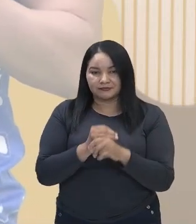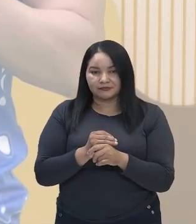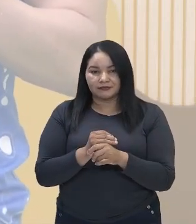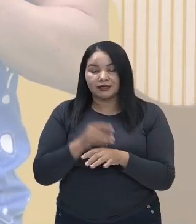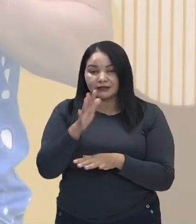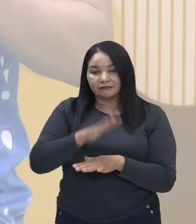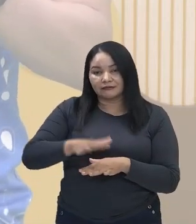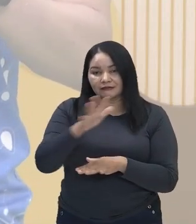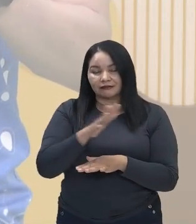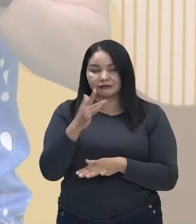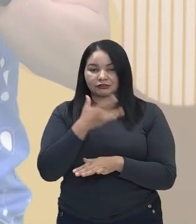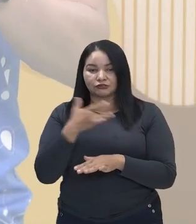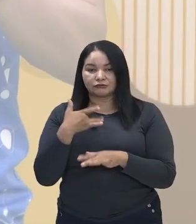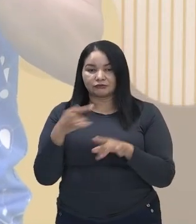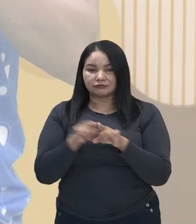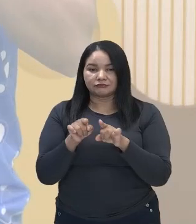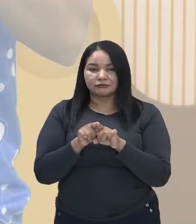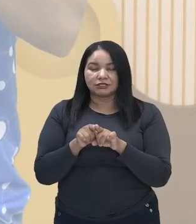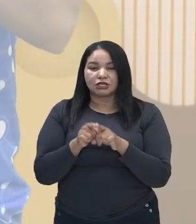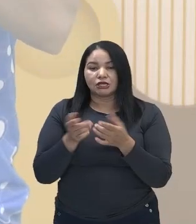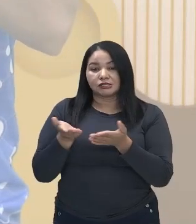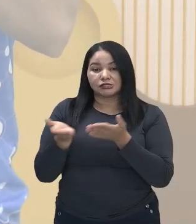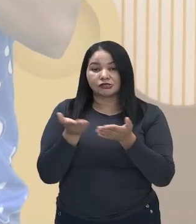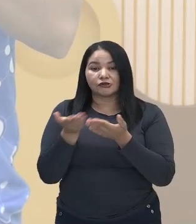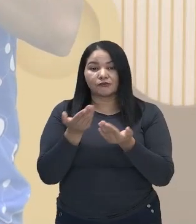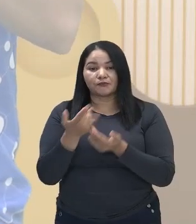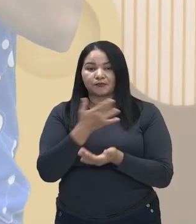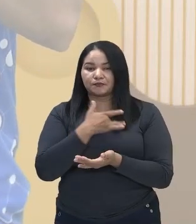de saúde que abrangem ali